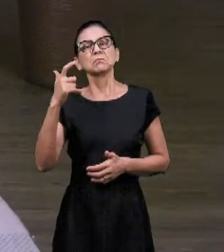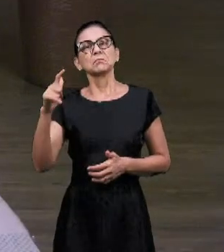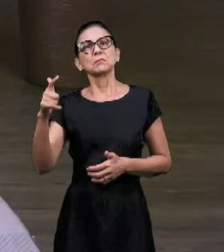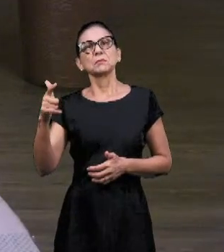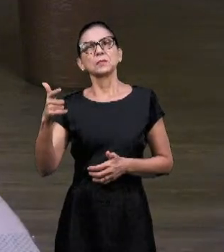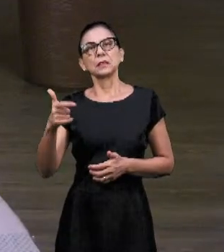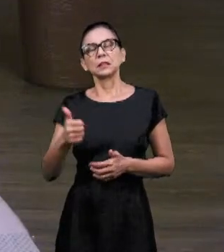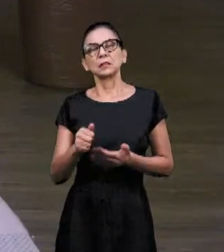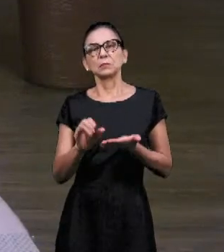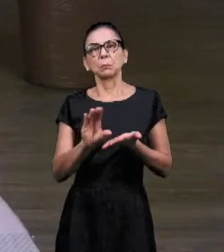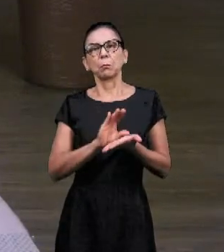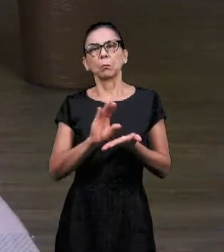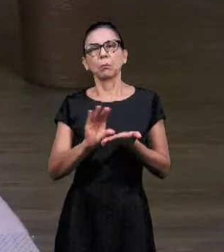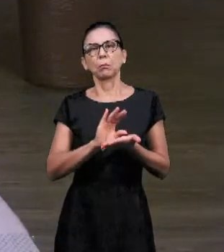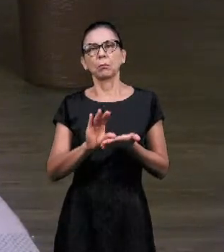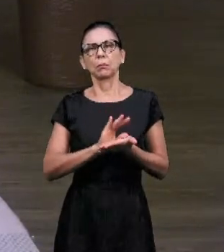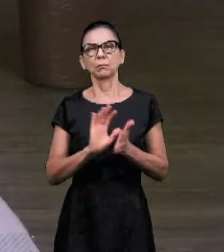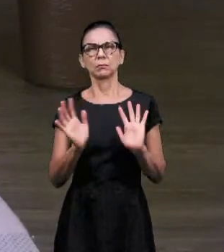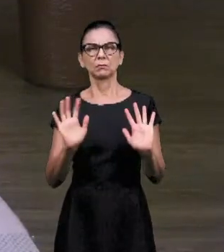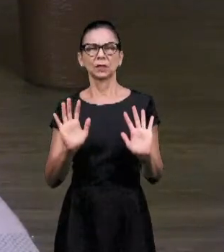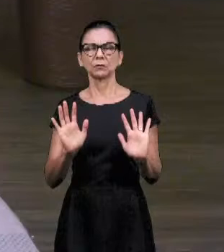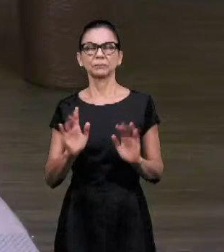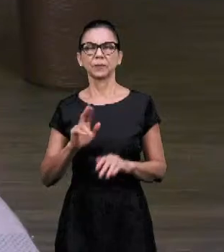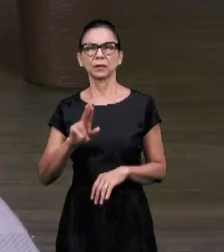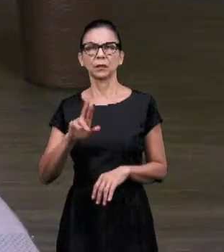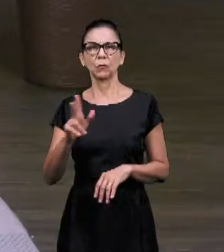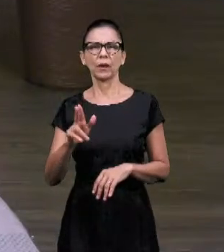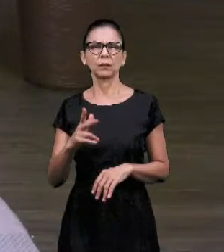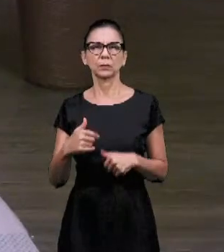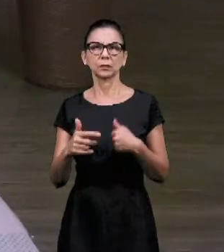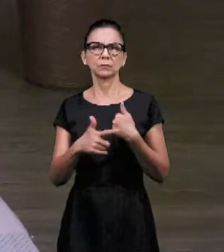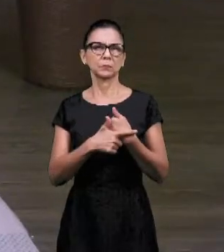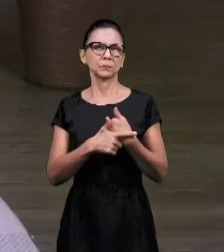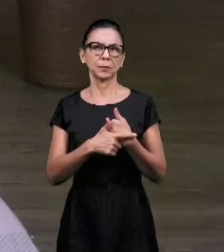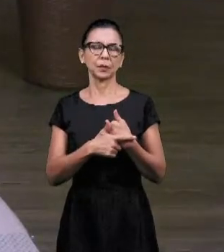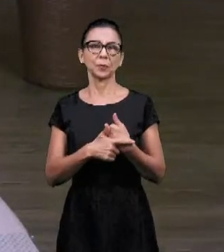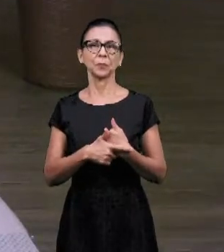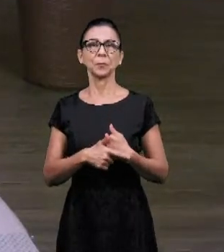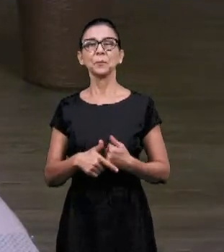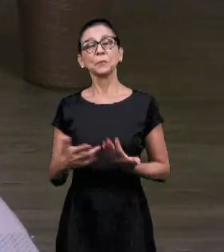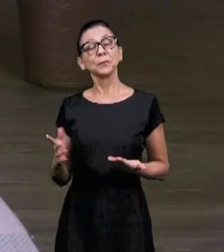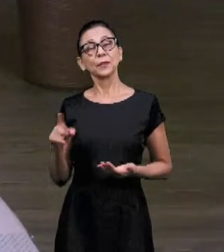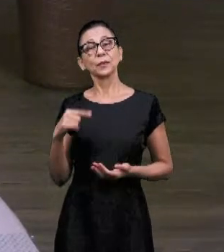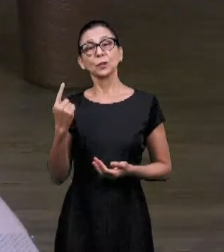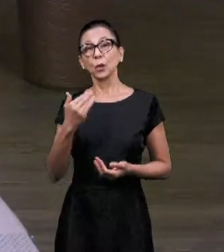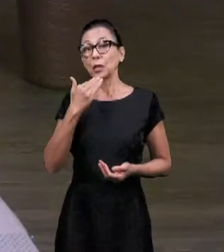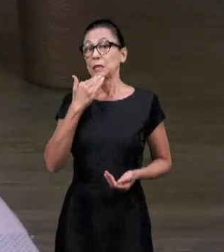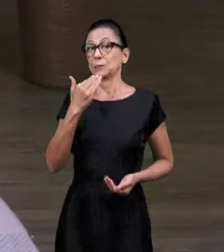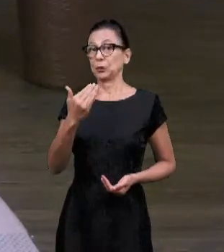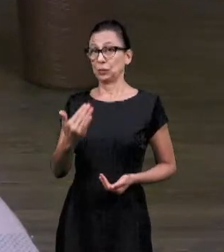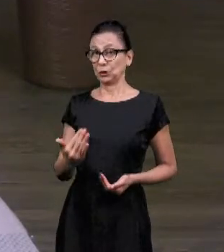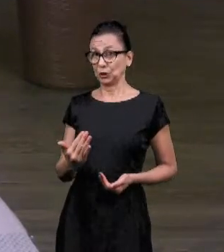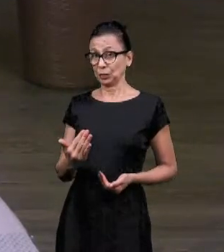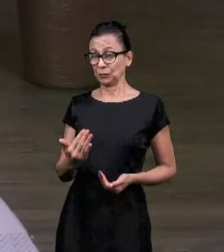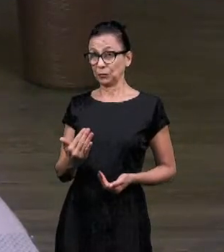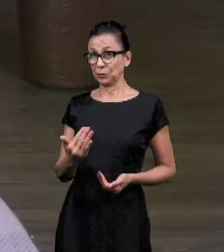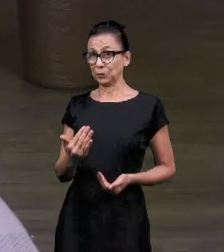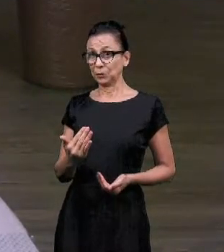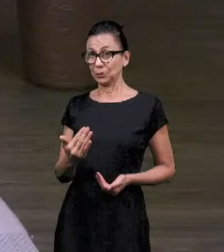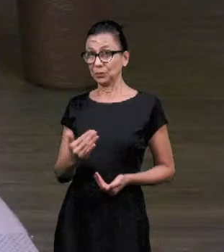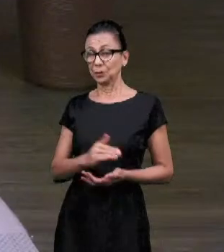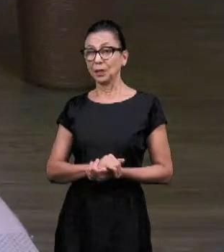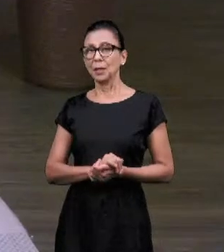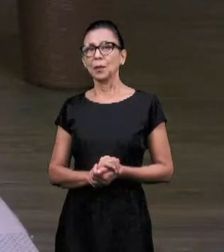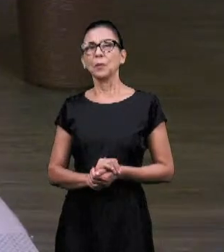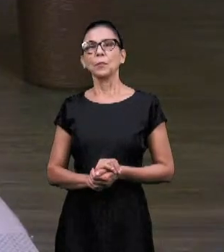econômicos, financeiros, não é esse nosso papel. E por causa disso, nós pedimos para que o nosso canal seja conhecido, para que mais